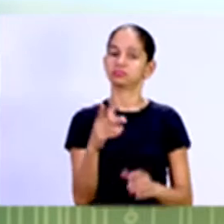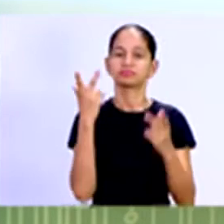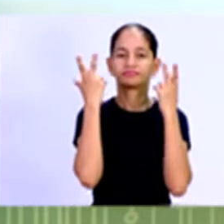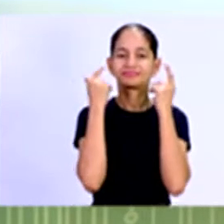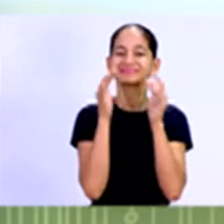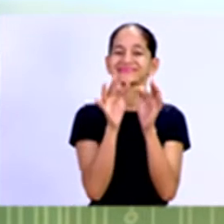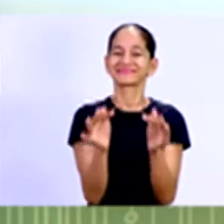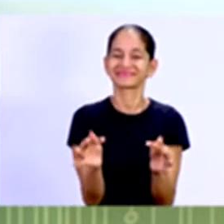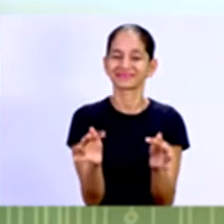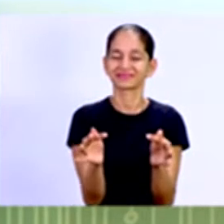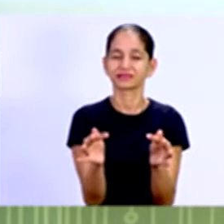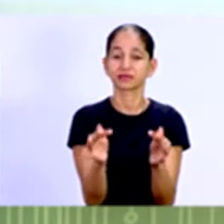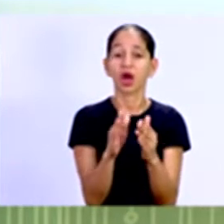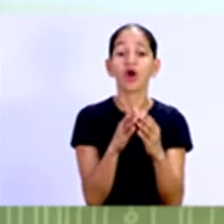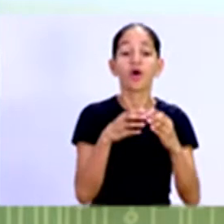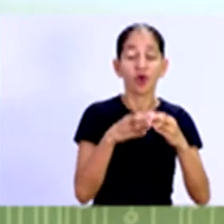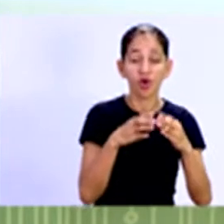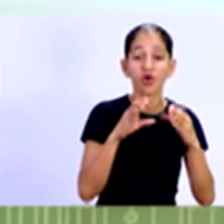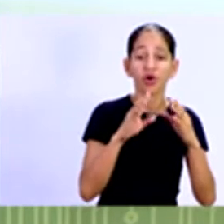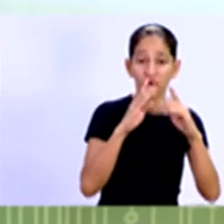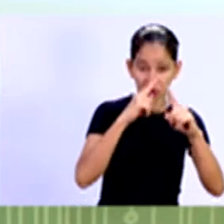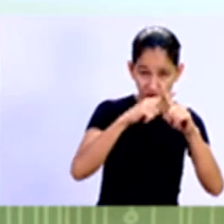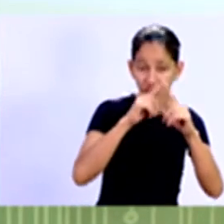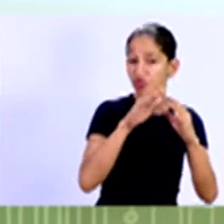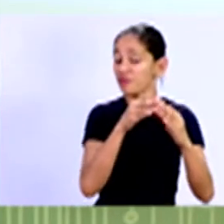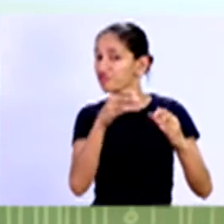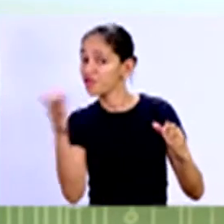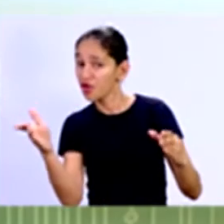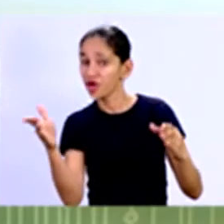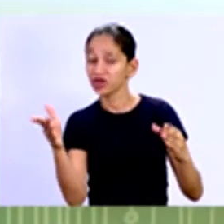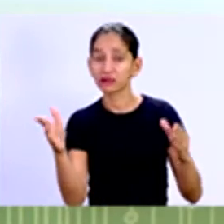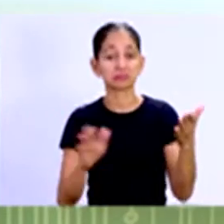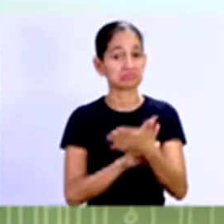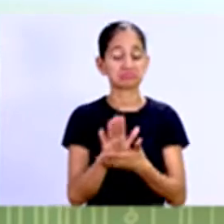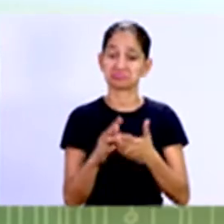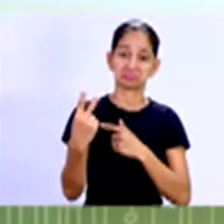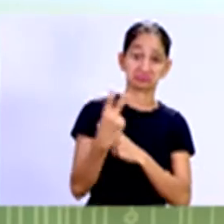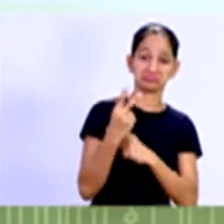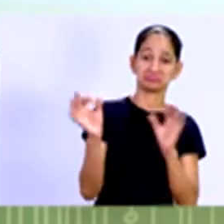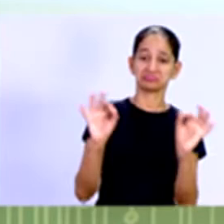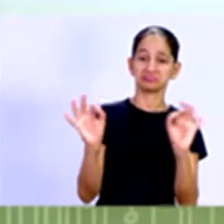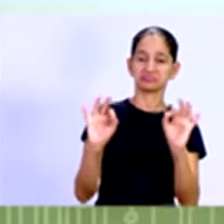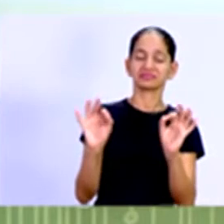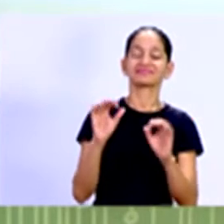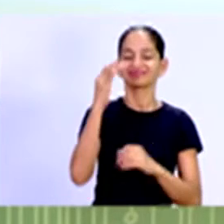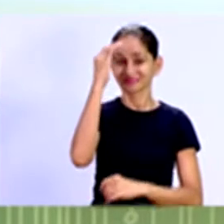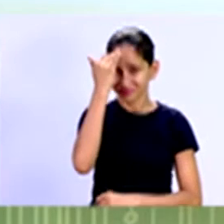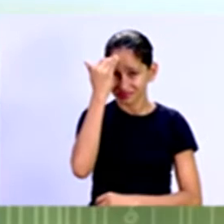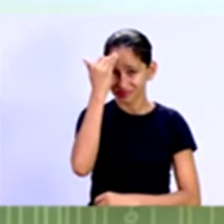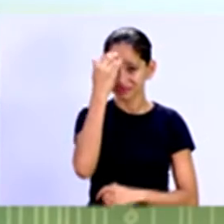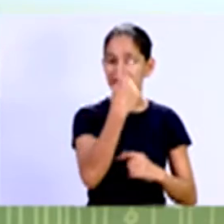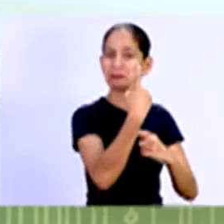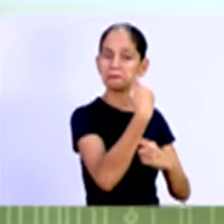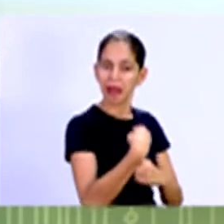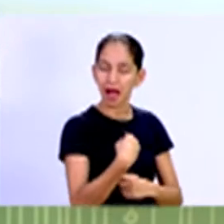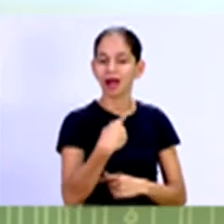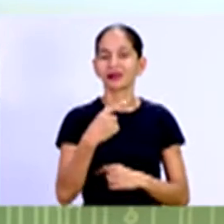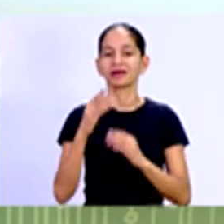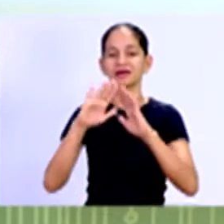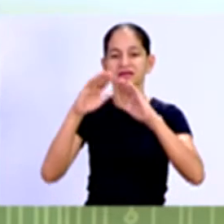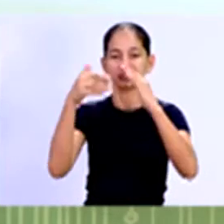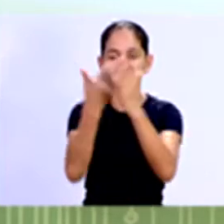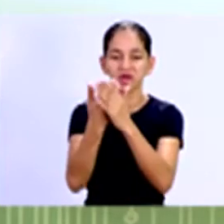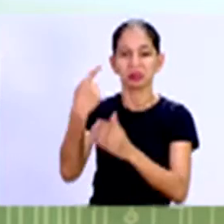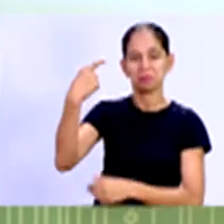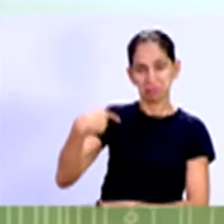estiver fora da igreja, eu continuo não fazendo. Não é a igreja que vai definir o que eu faço ou não. Não é a escola que vai definir o que eu faço